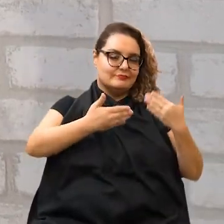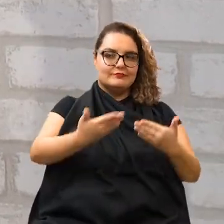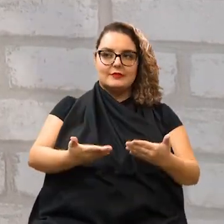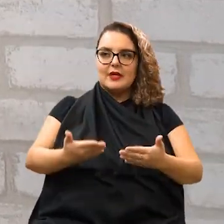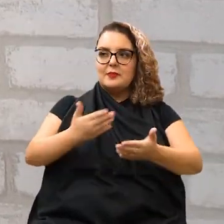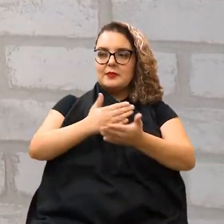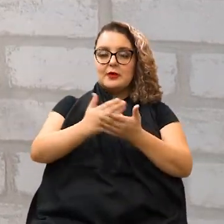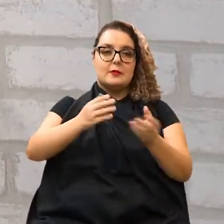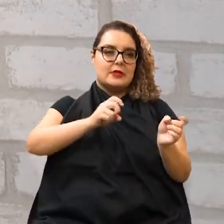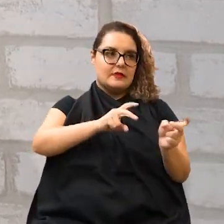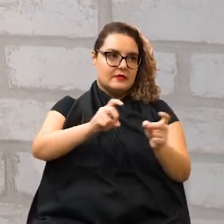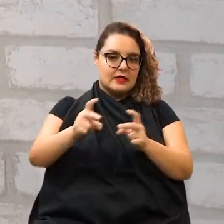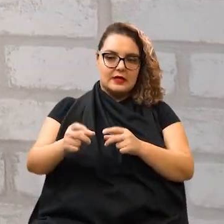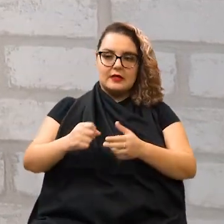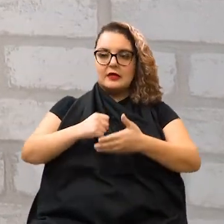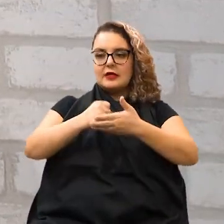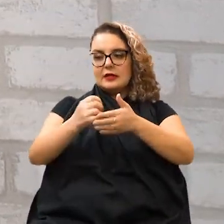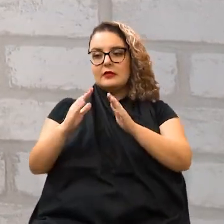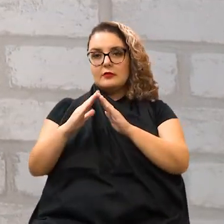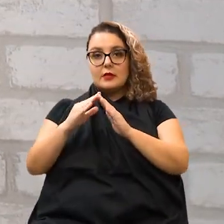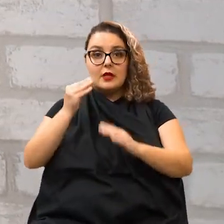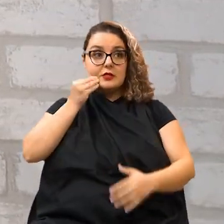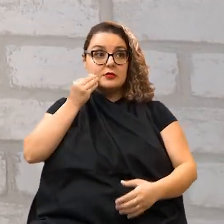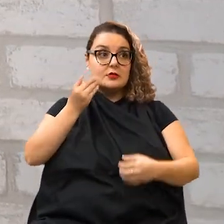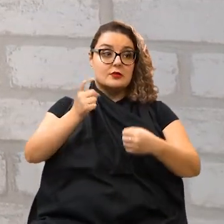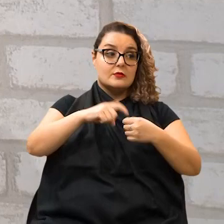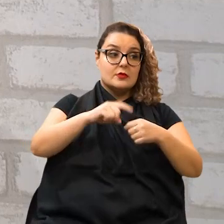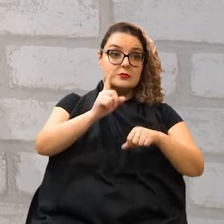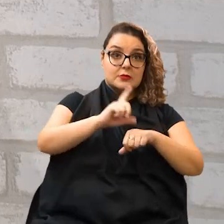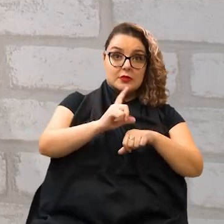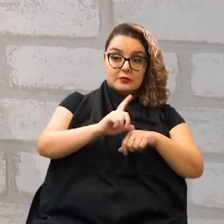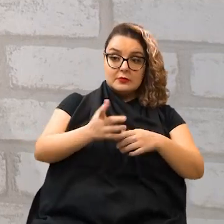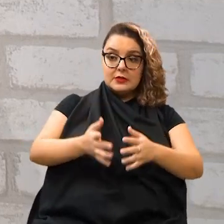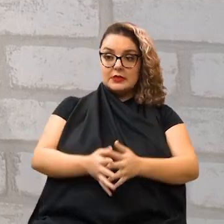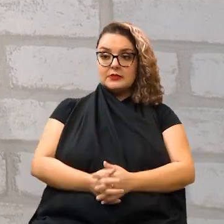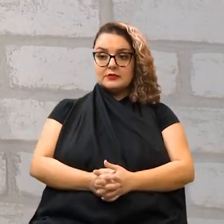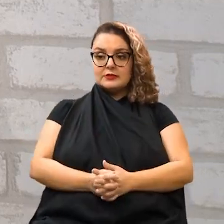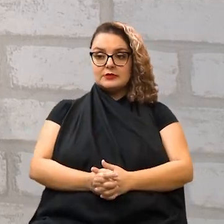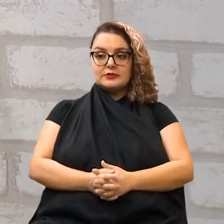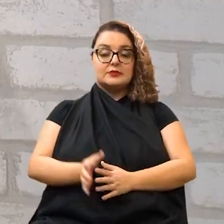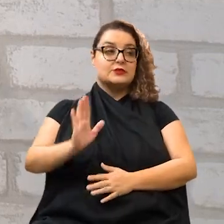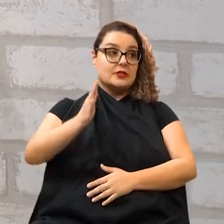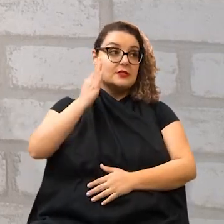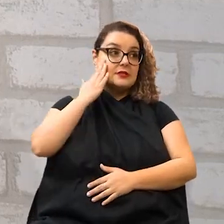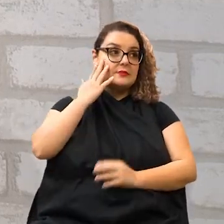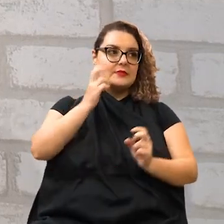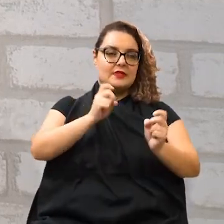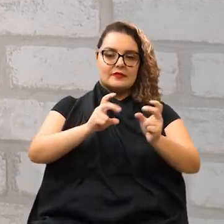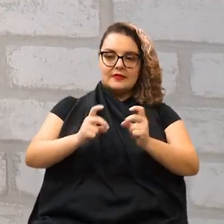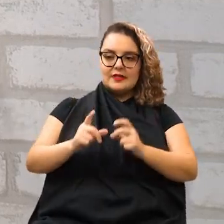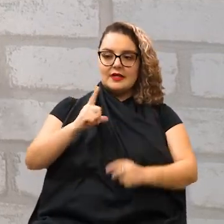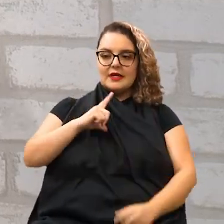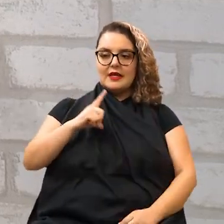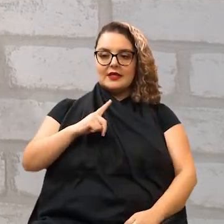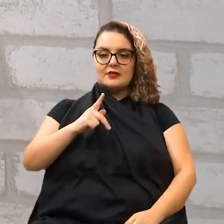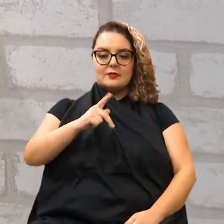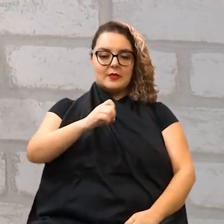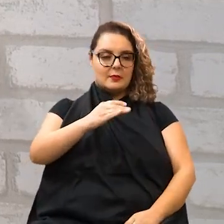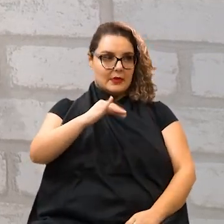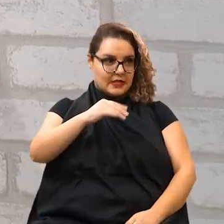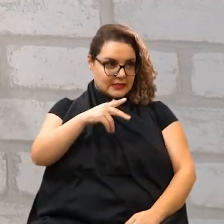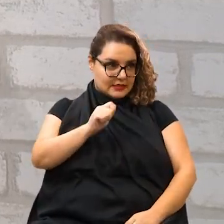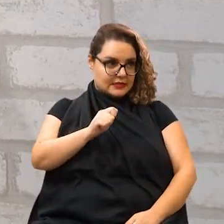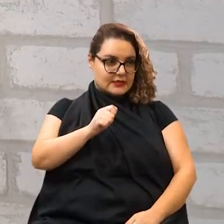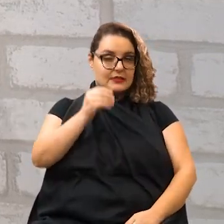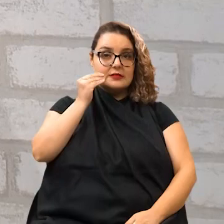então. E aí comecei para poder vender, levar as coisinhas para casa, testava, voltava para a loja, já sabia vender e com isso eu tinha uma pecinha